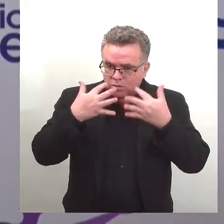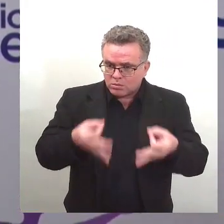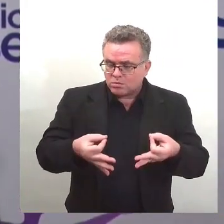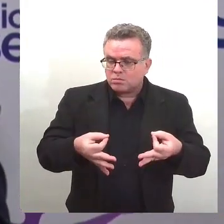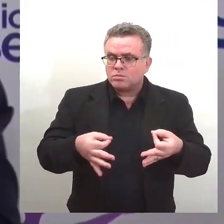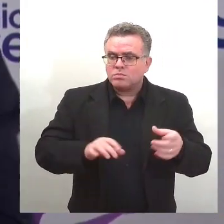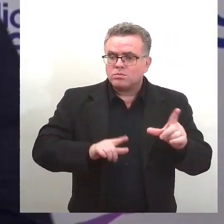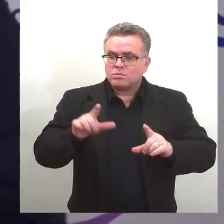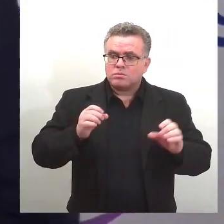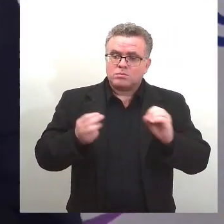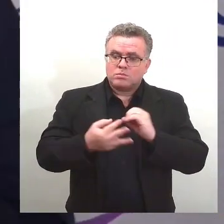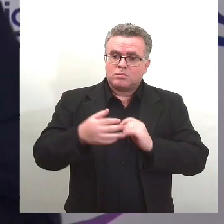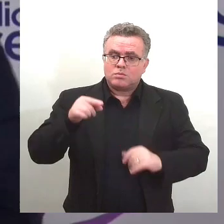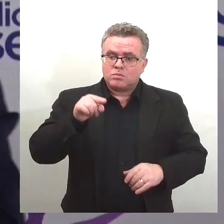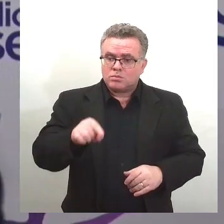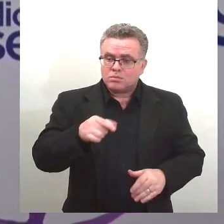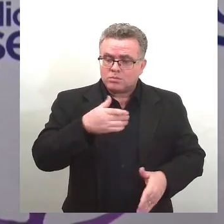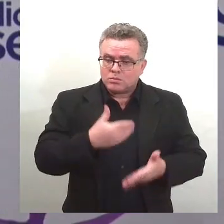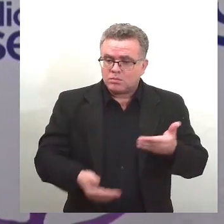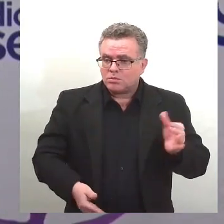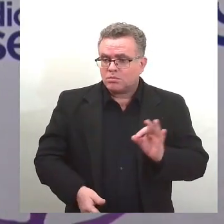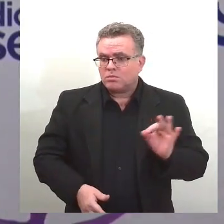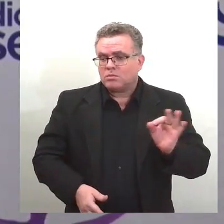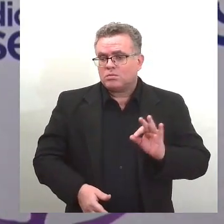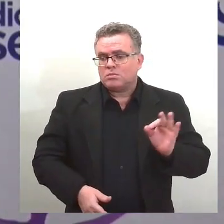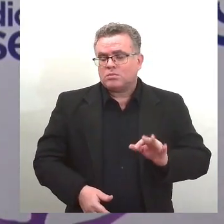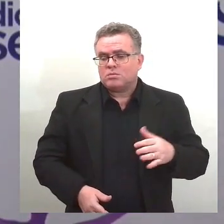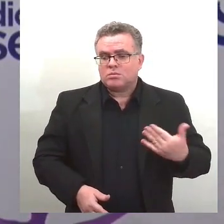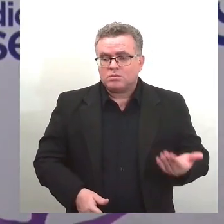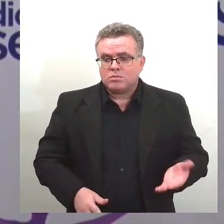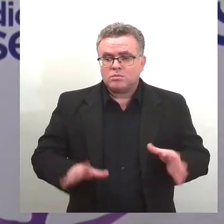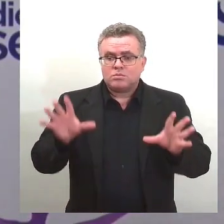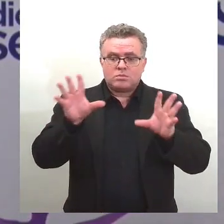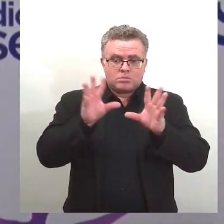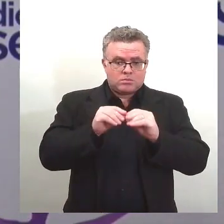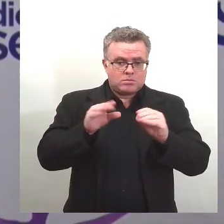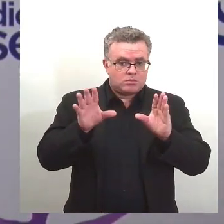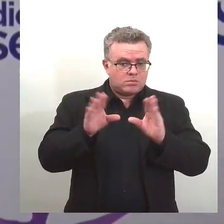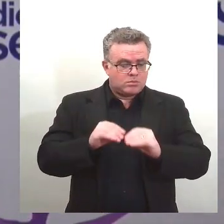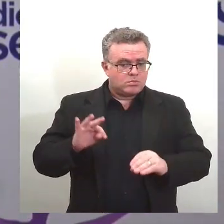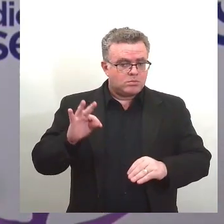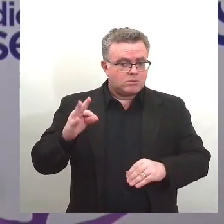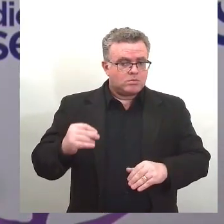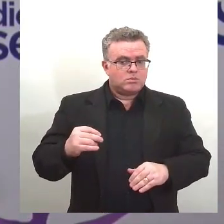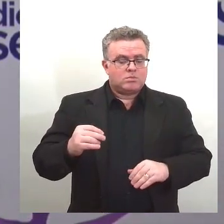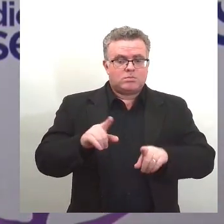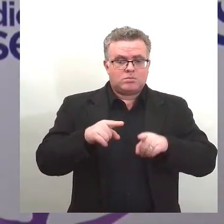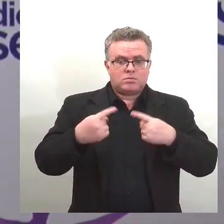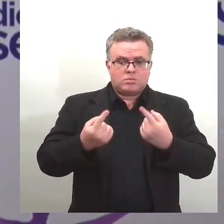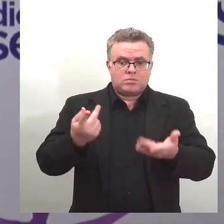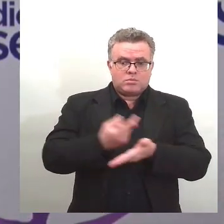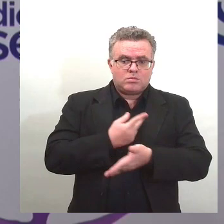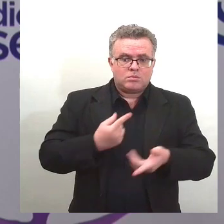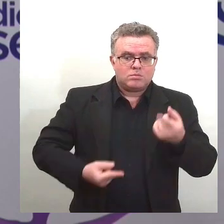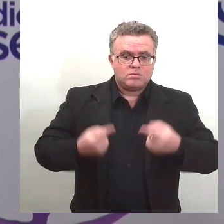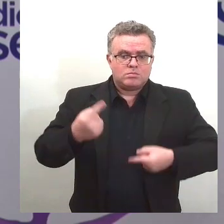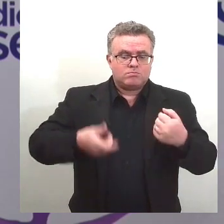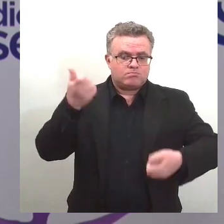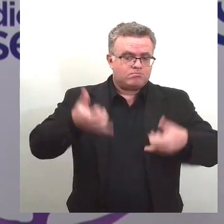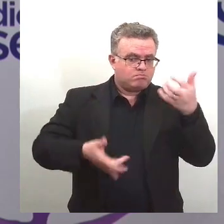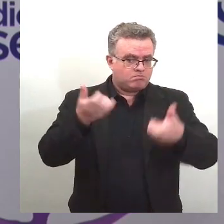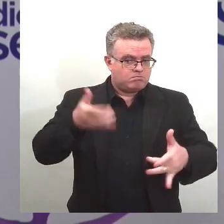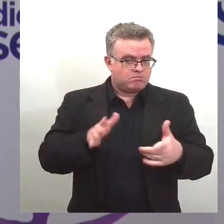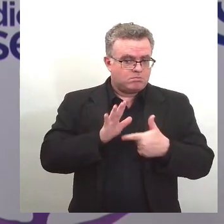aqui você não perde nada, todo esse resumo de tudo que é discutido e é debatido pelos